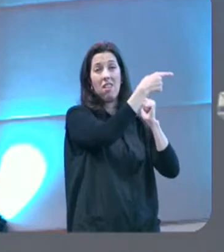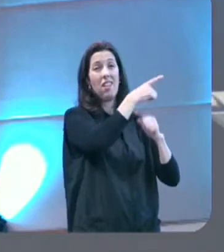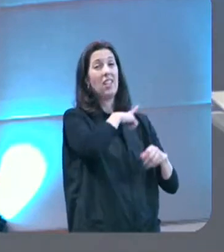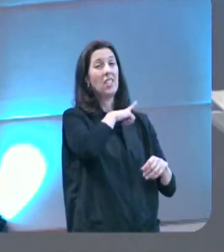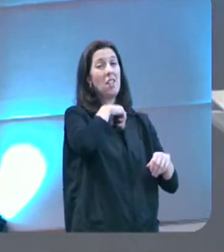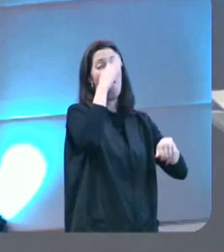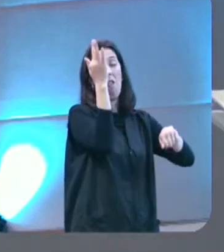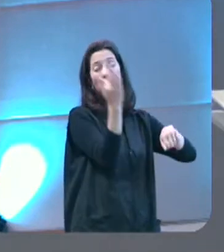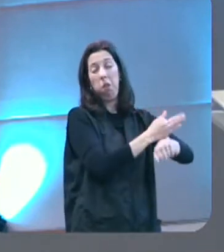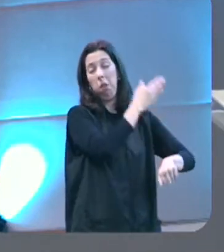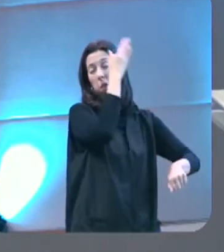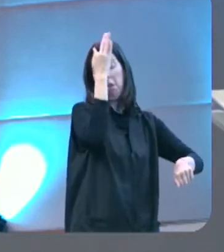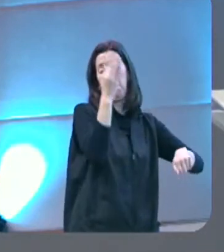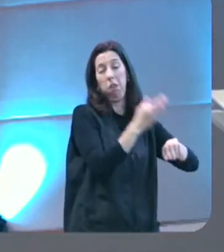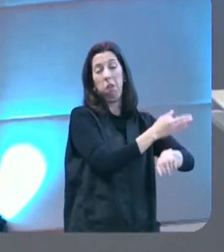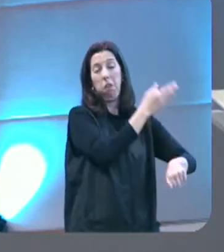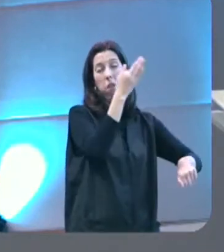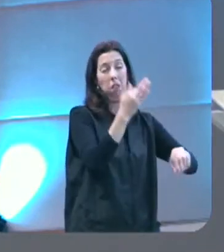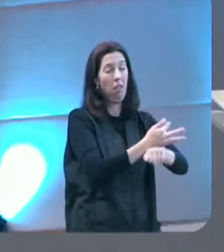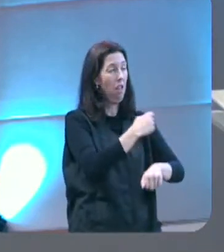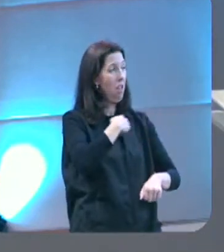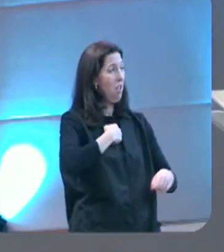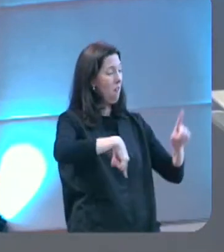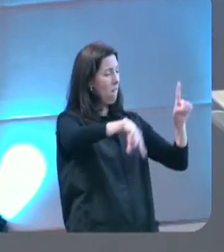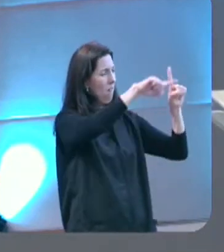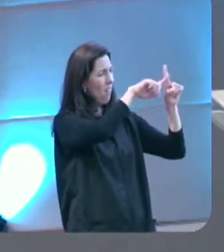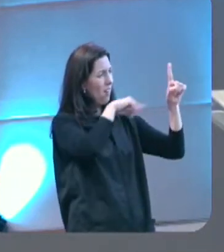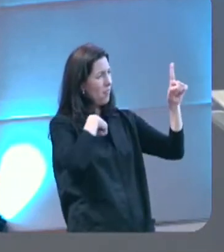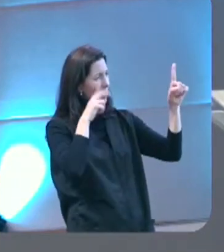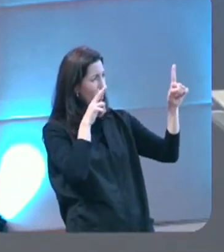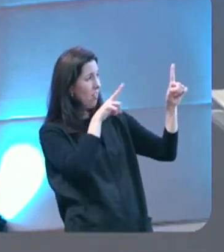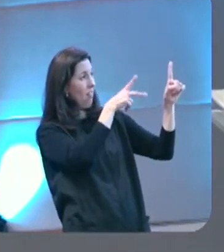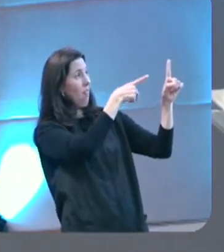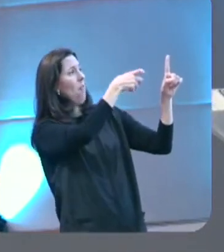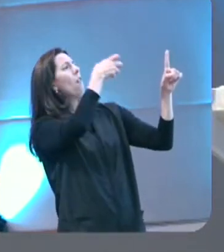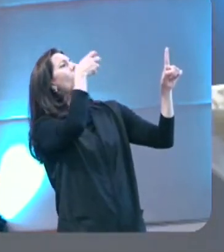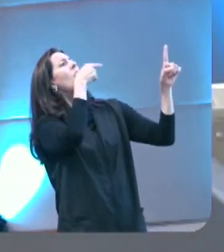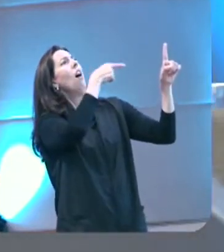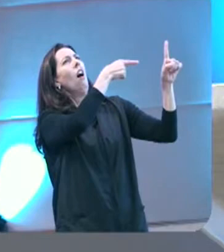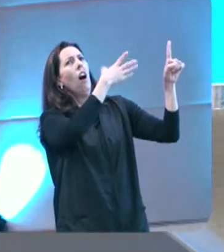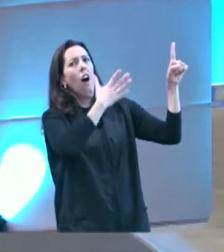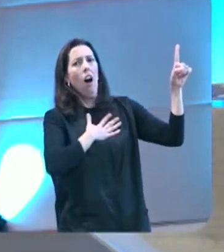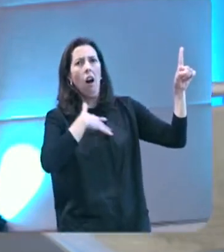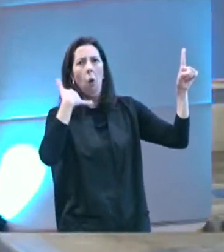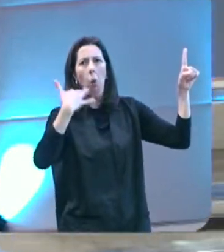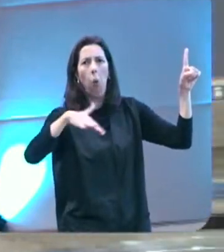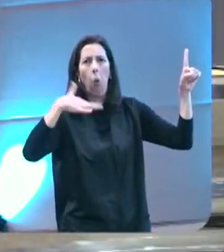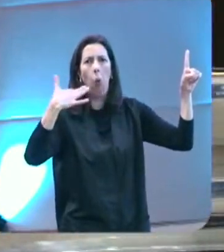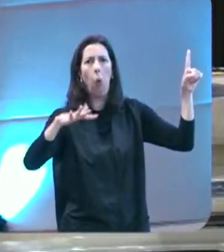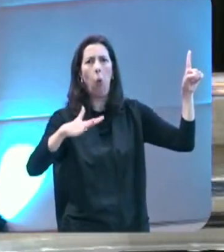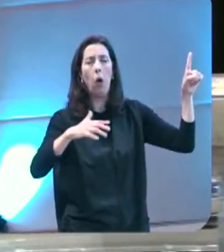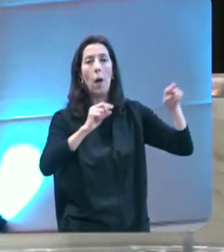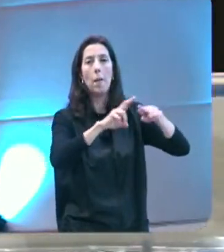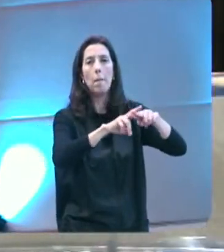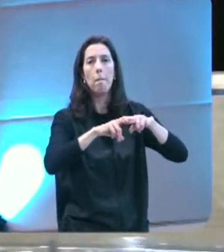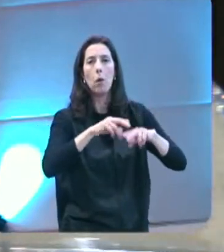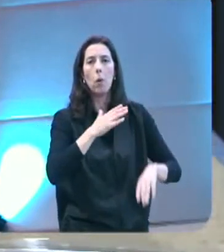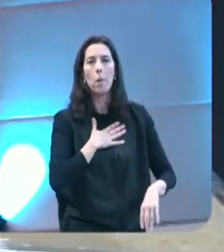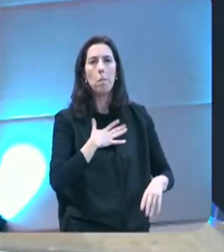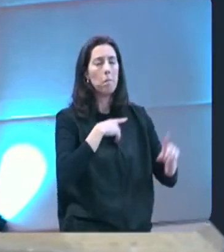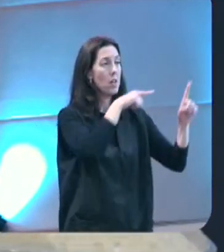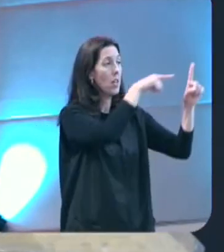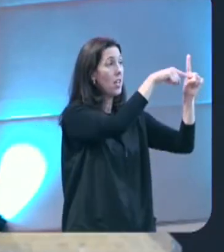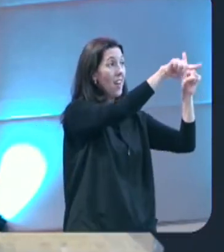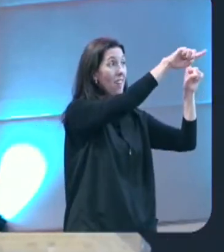O que é que eu faço com a minha vida? Continuo como os 9 leprosos? Ou volto